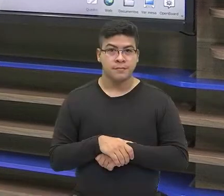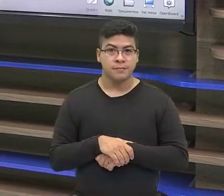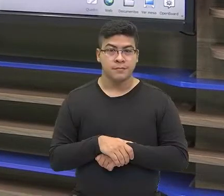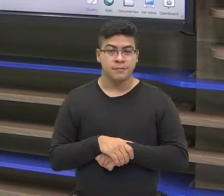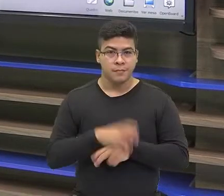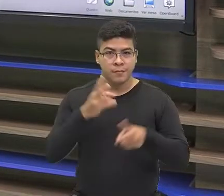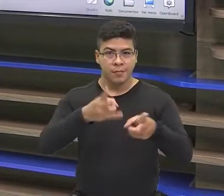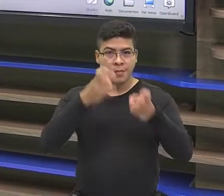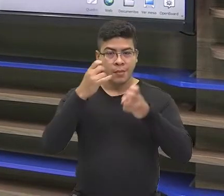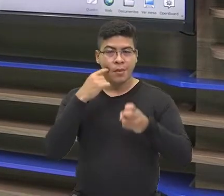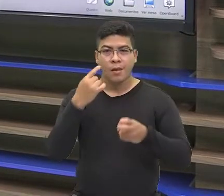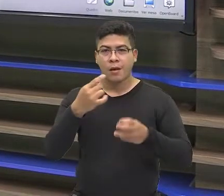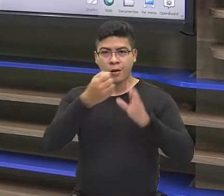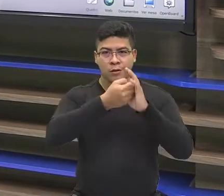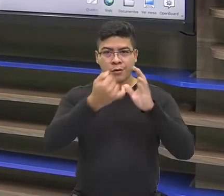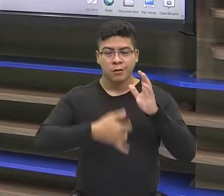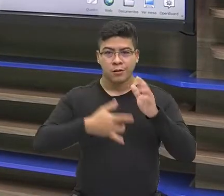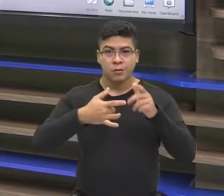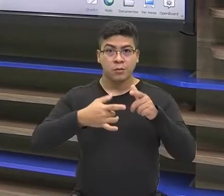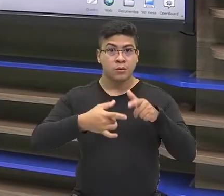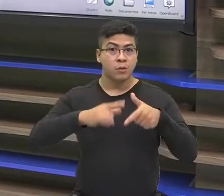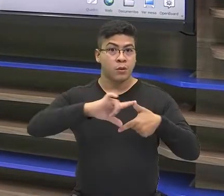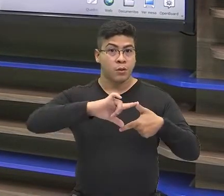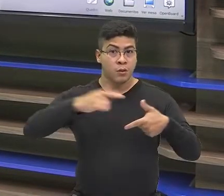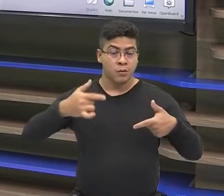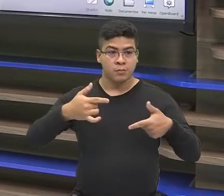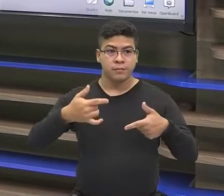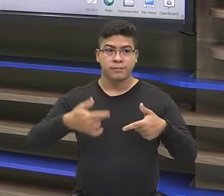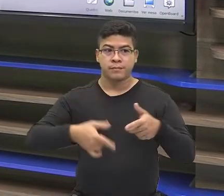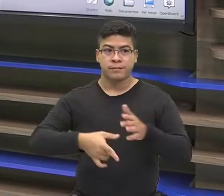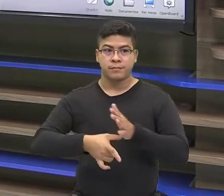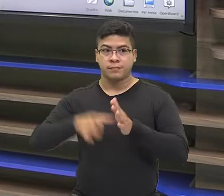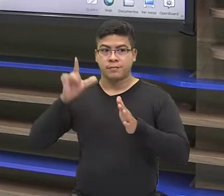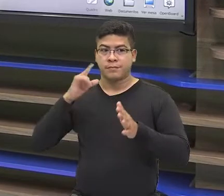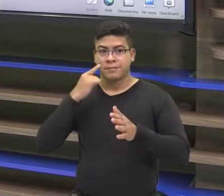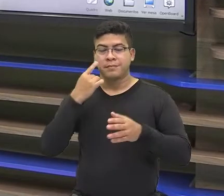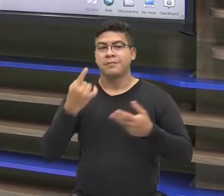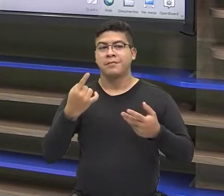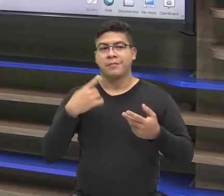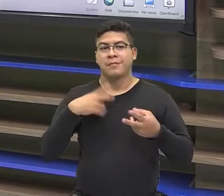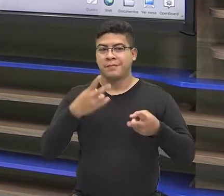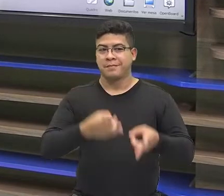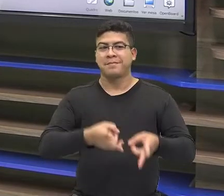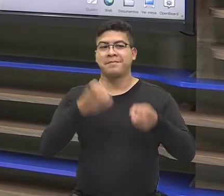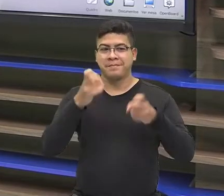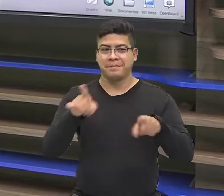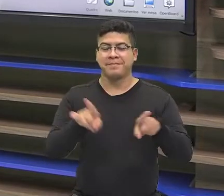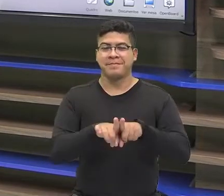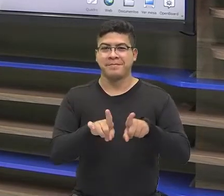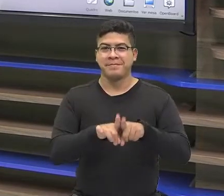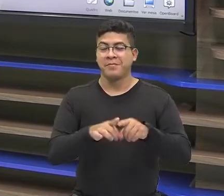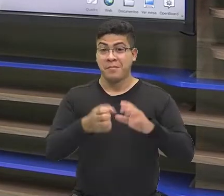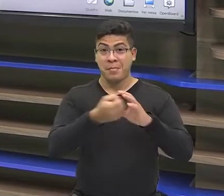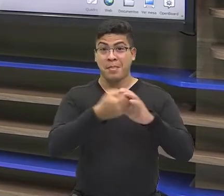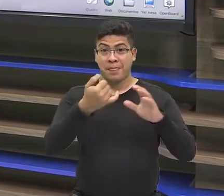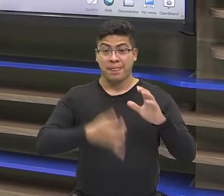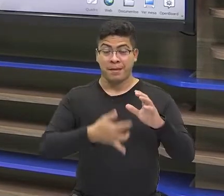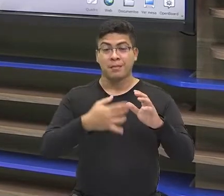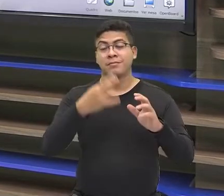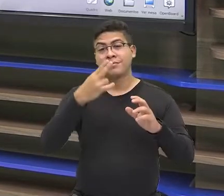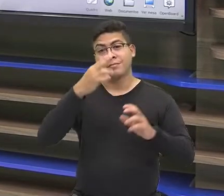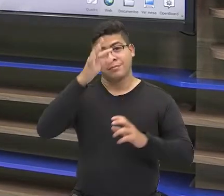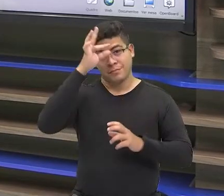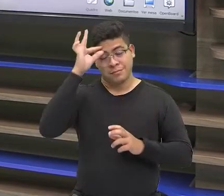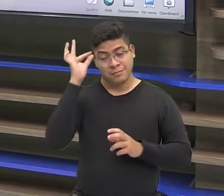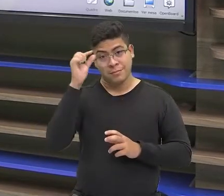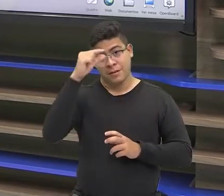Notaram aí características do pré-realismo? Né? Denúncia social, críticas e tudo mais. Então, características aí de Monteiro Lobato